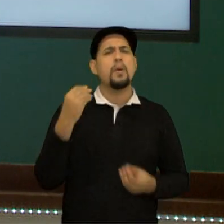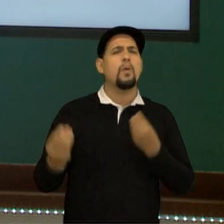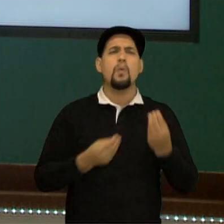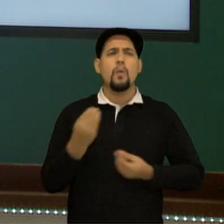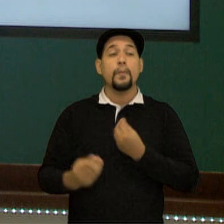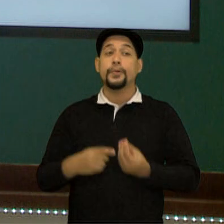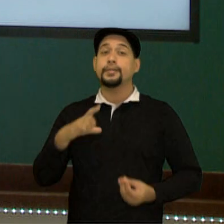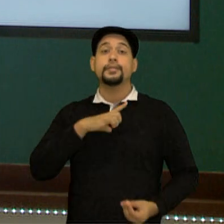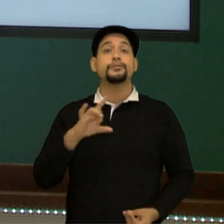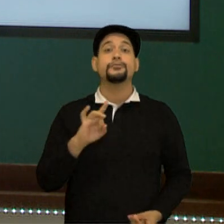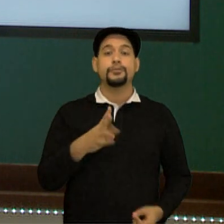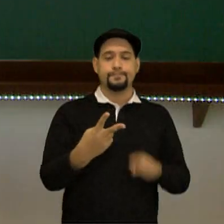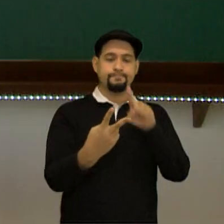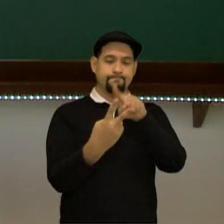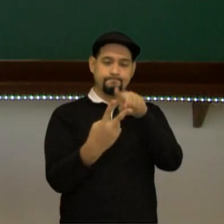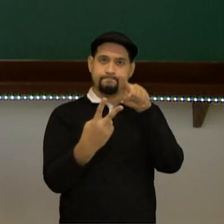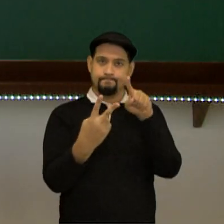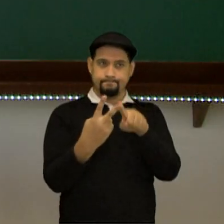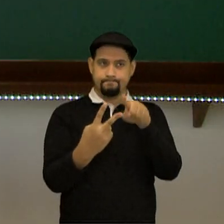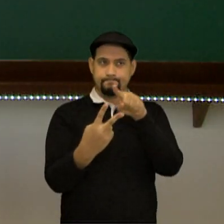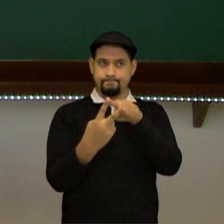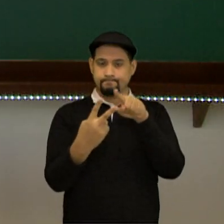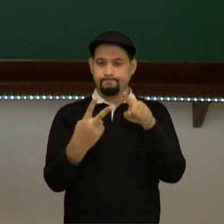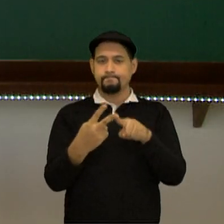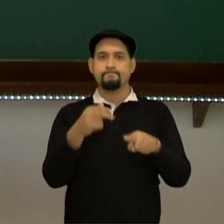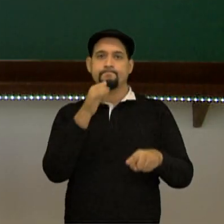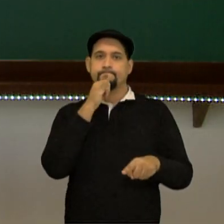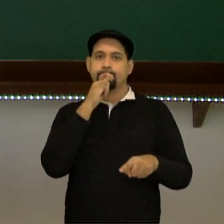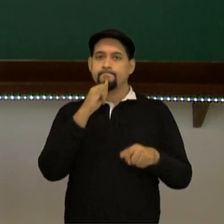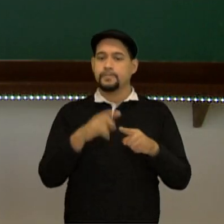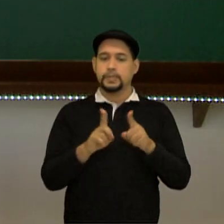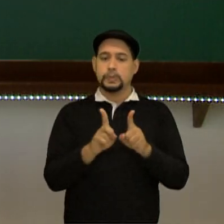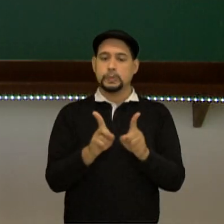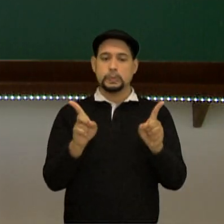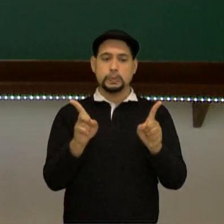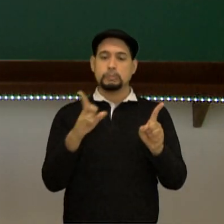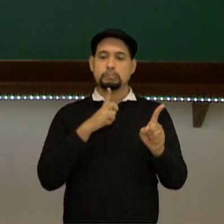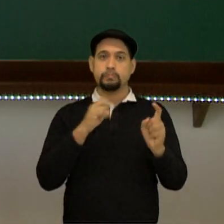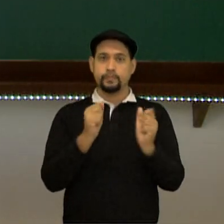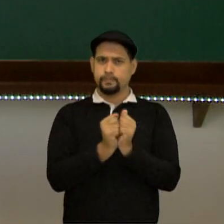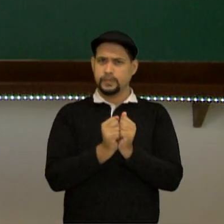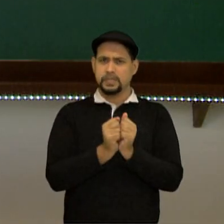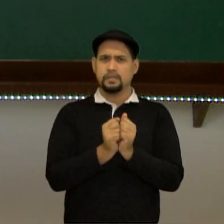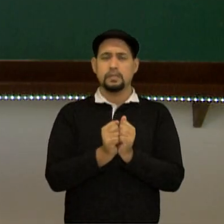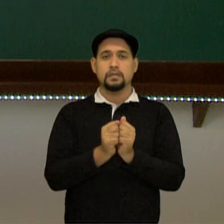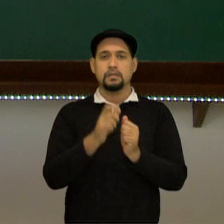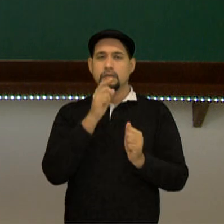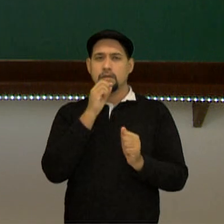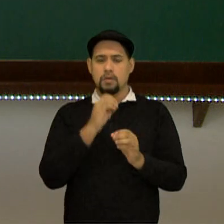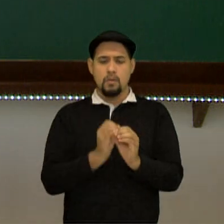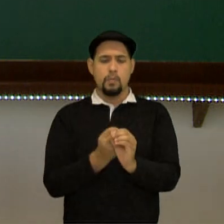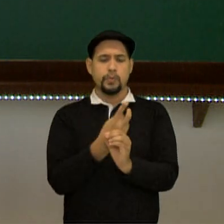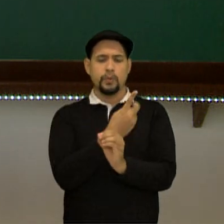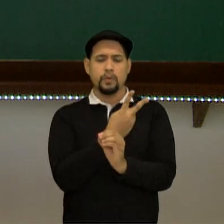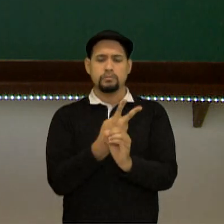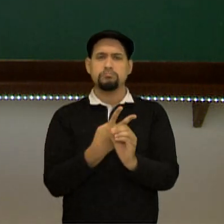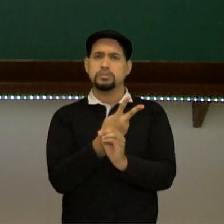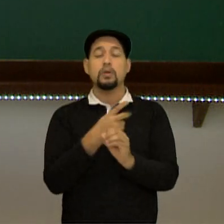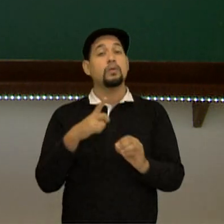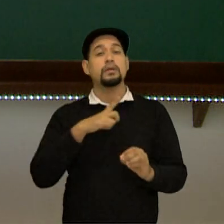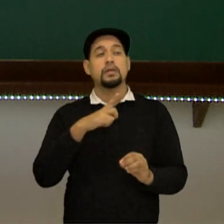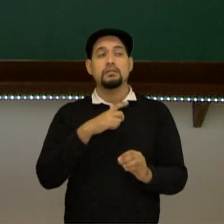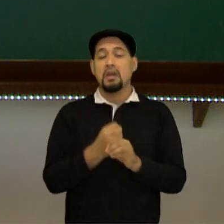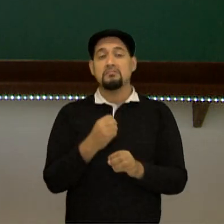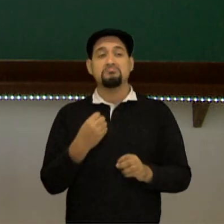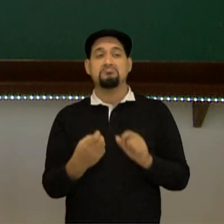ela tem apenas 2 extremidades de carbono contido nela. Quando ela é ramificada, professor? Quando ela tem